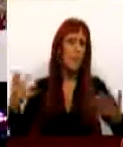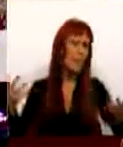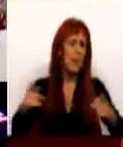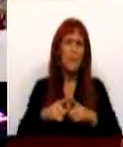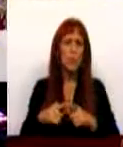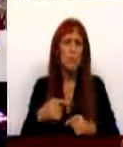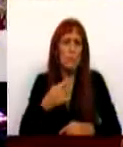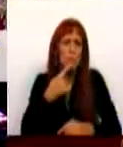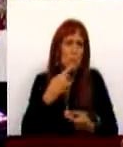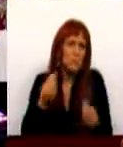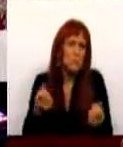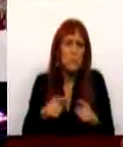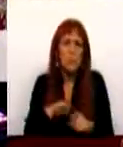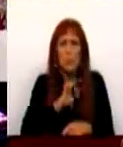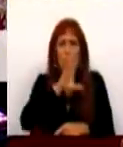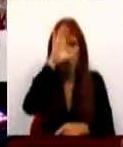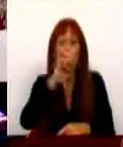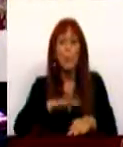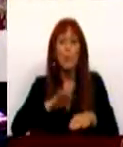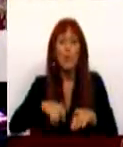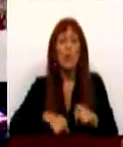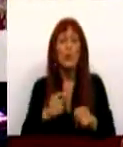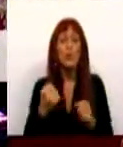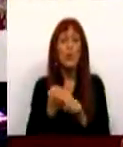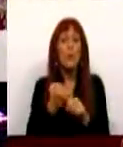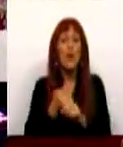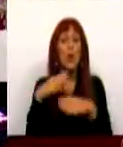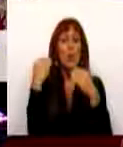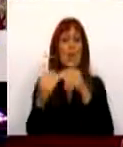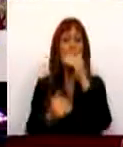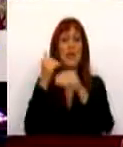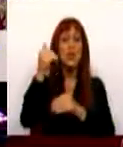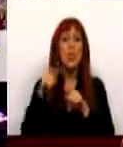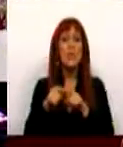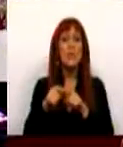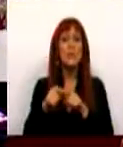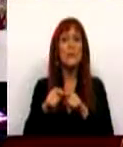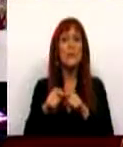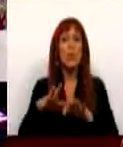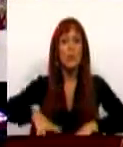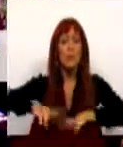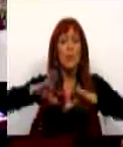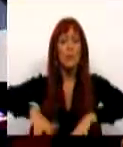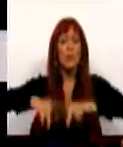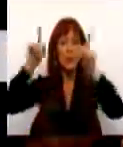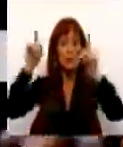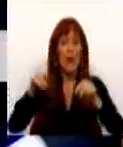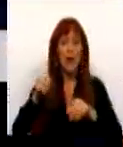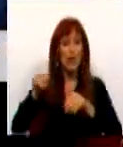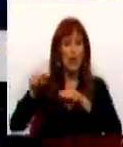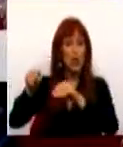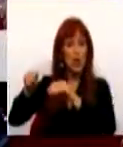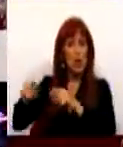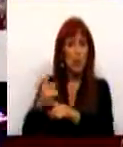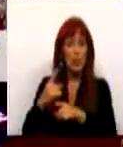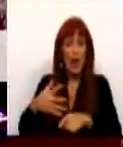do entendimento do Sr. Ministro acerca do papel do ensino superior para o desenvolvimento destas regiões,